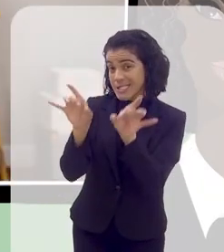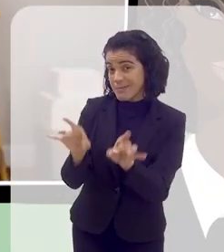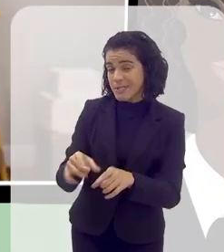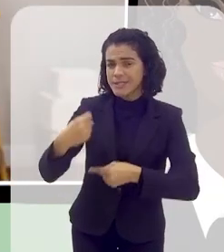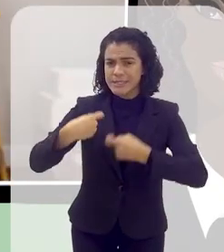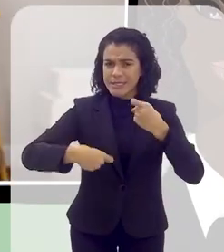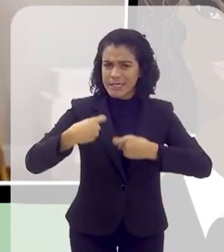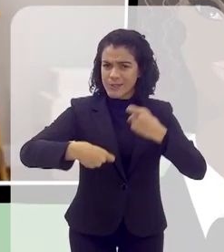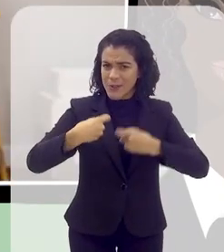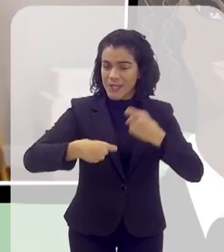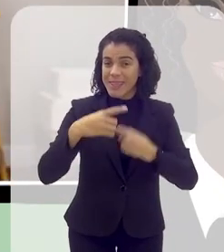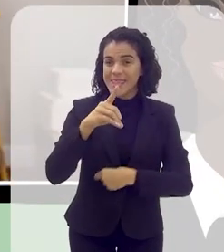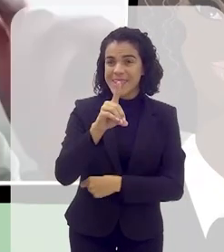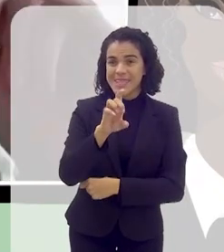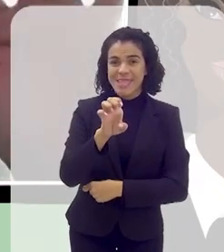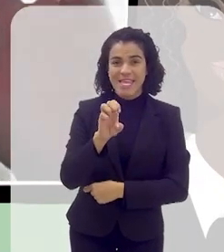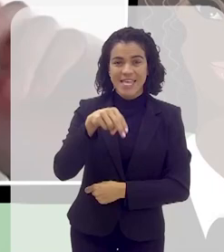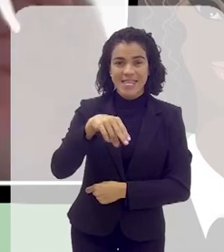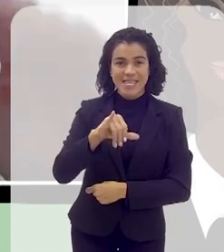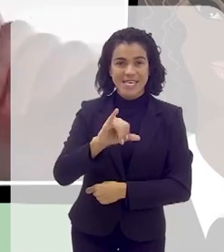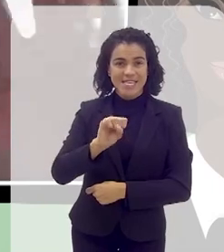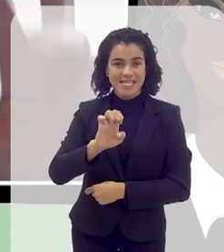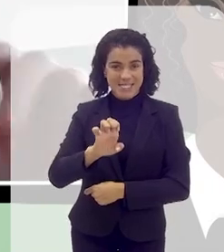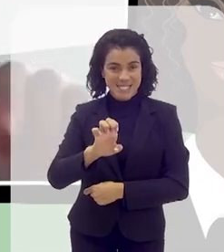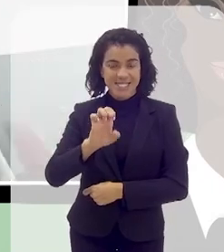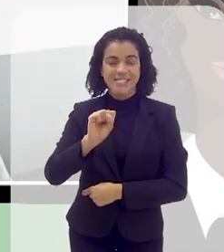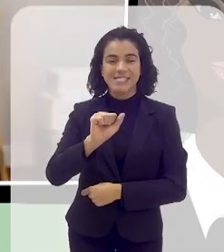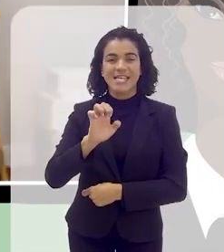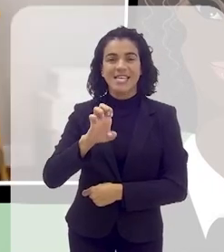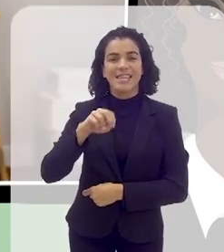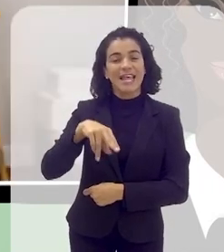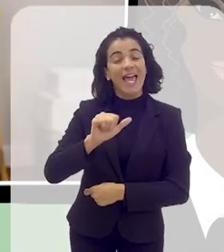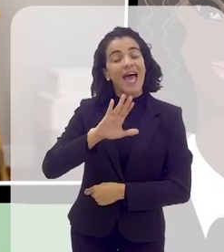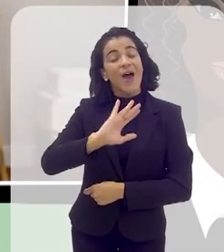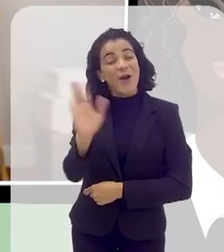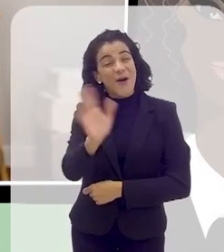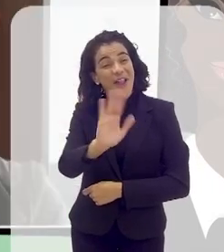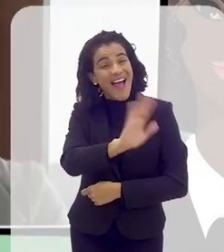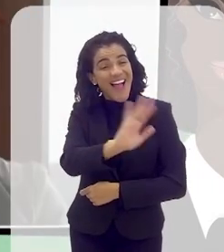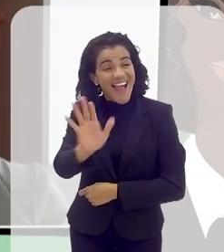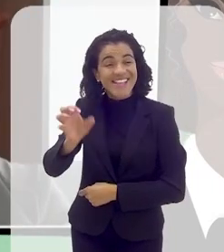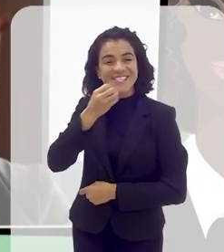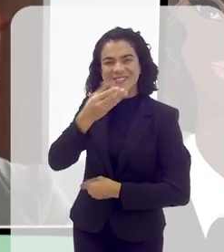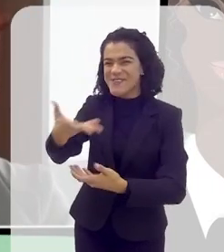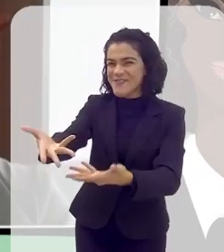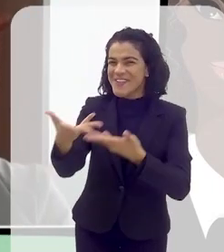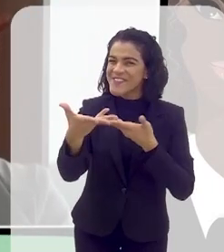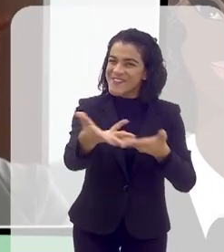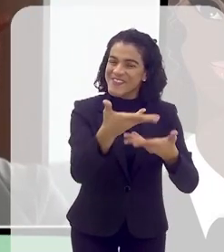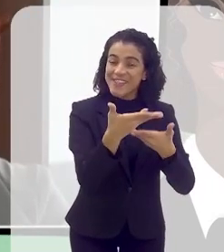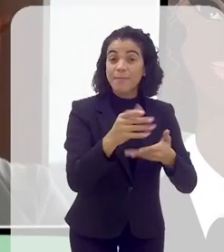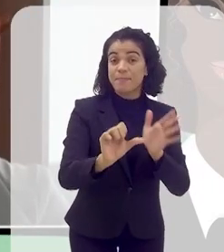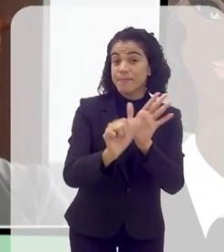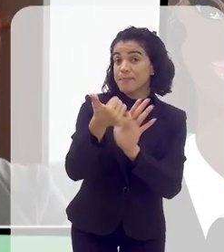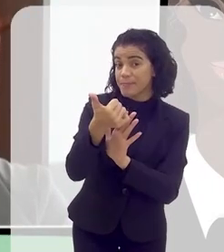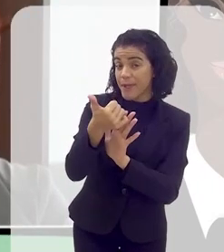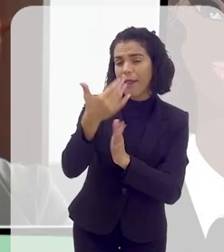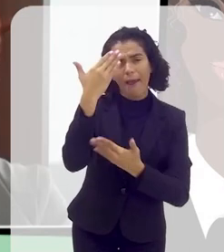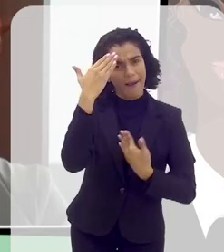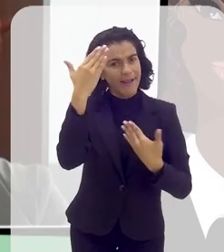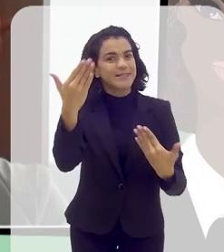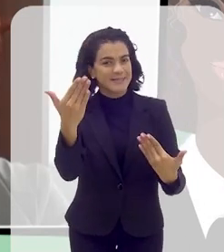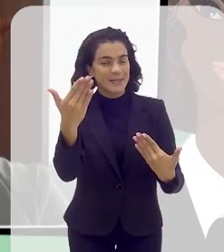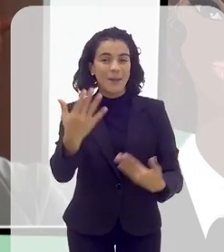em sexualidade, Denise Sena. Olá, sejam muito bem-vindas. Primeiramente, eu